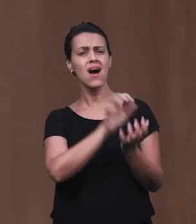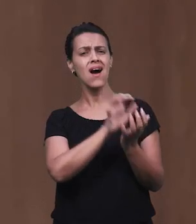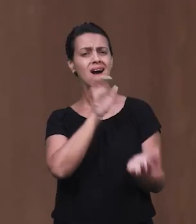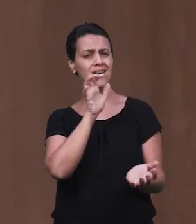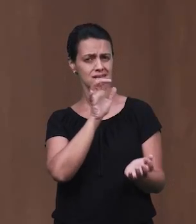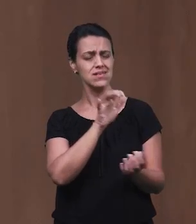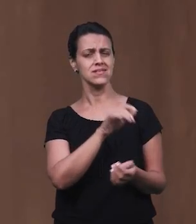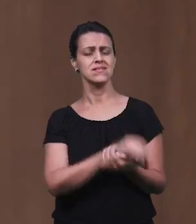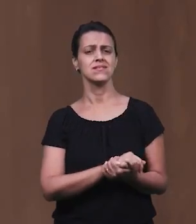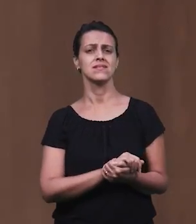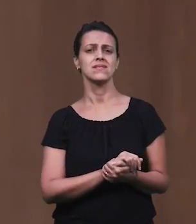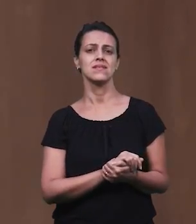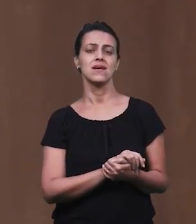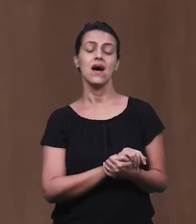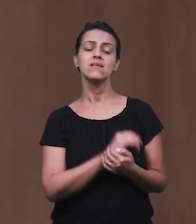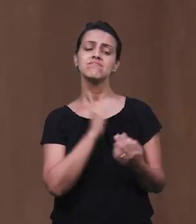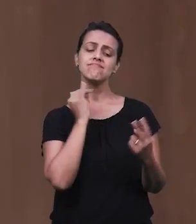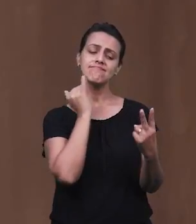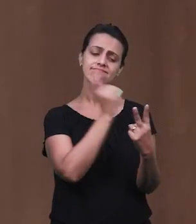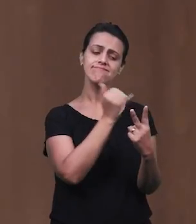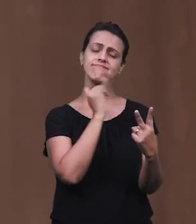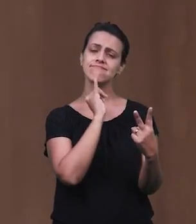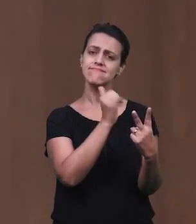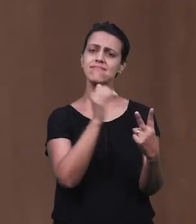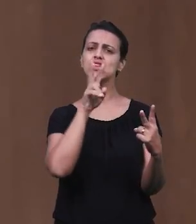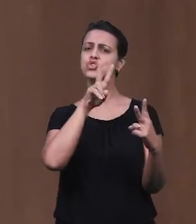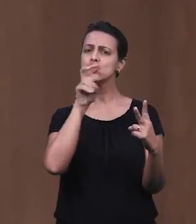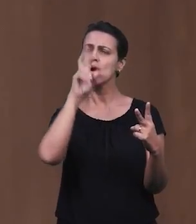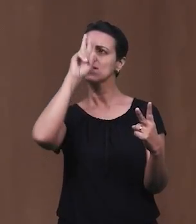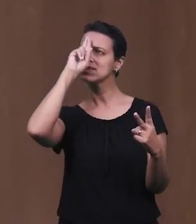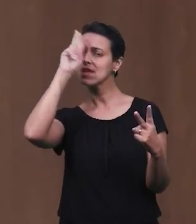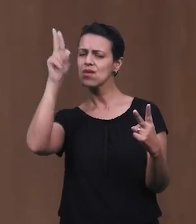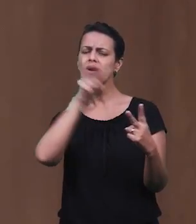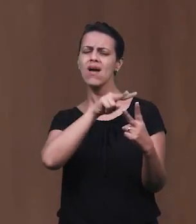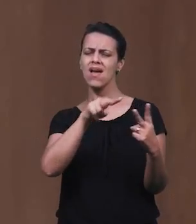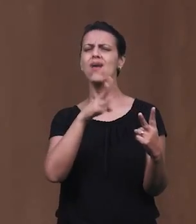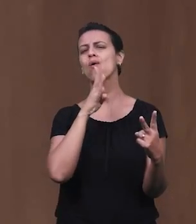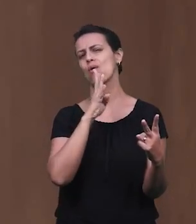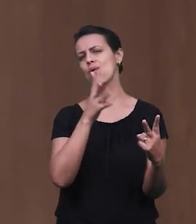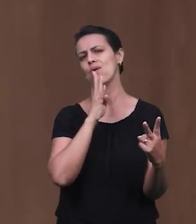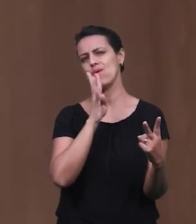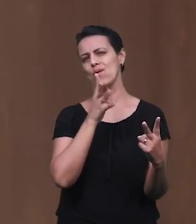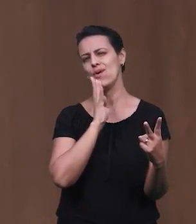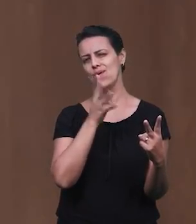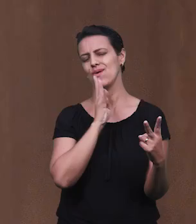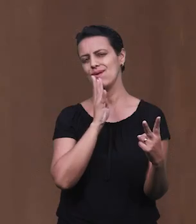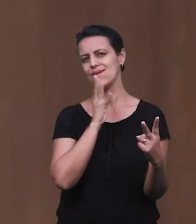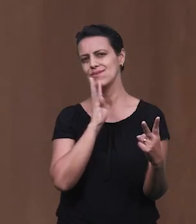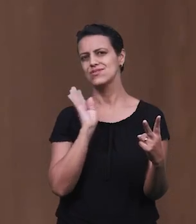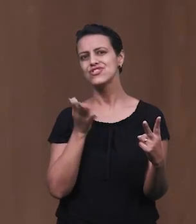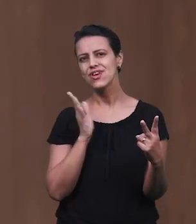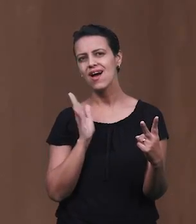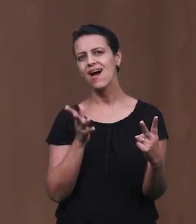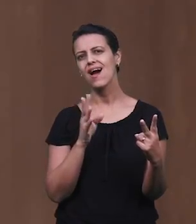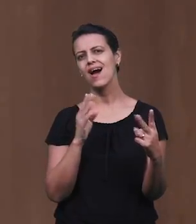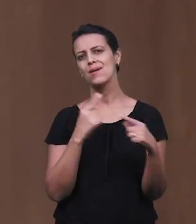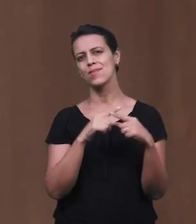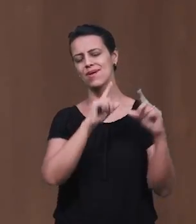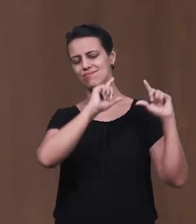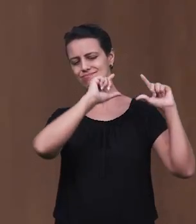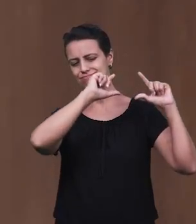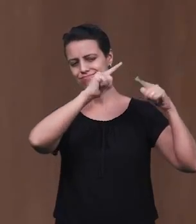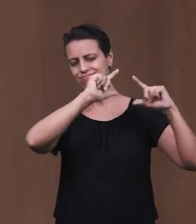casal, nós falamos para eles a respeito do Senhor, eles já tinham um certo conhecimento, eles eram naturalmente como